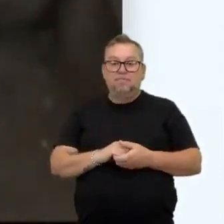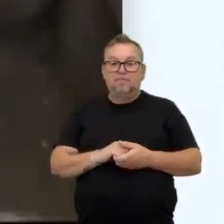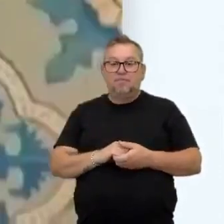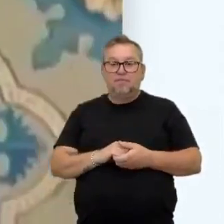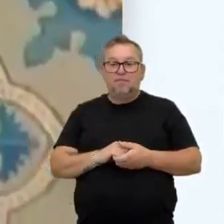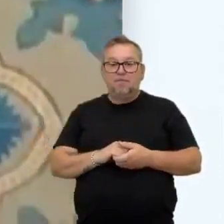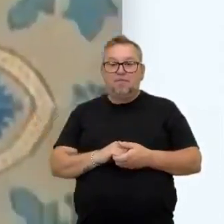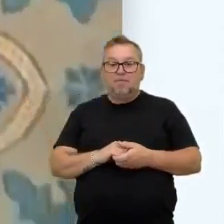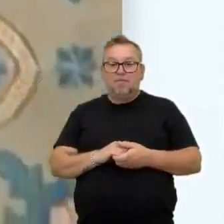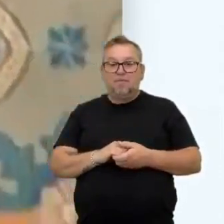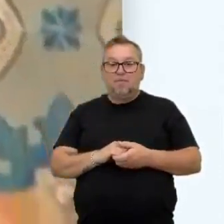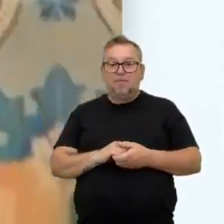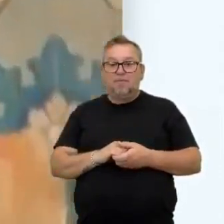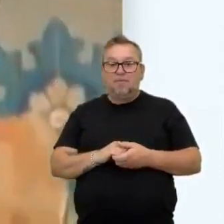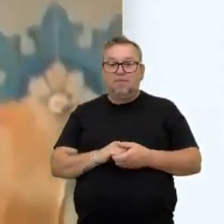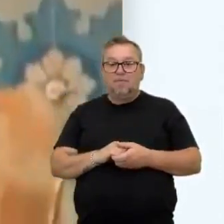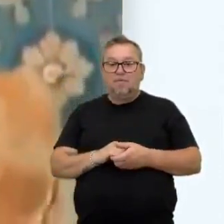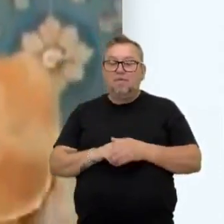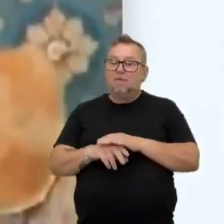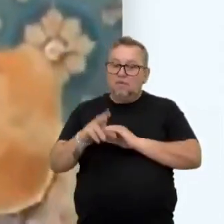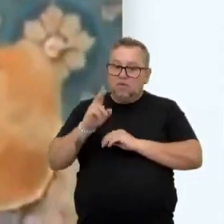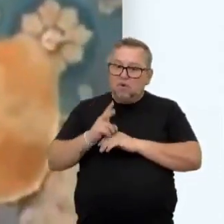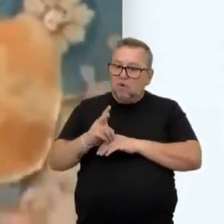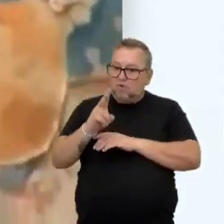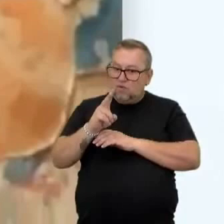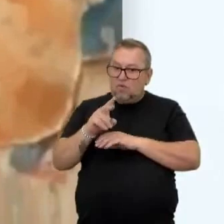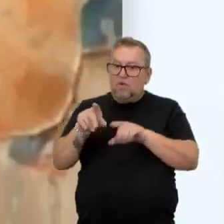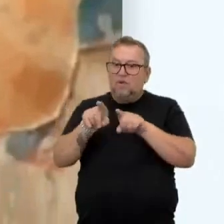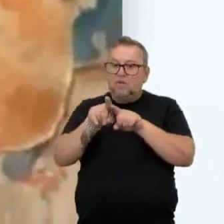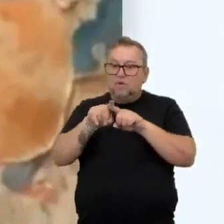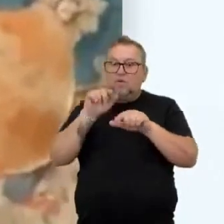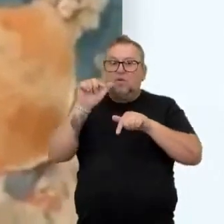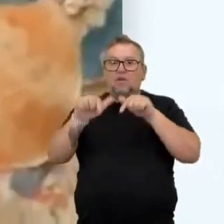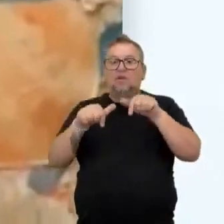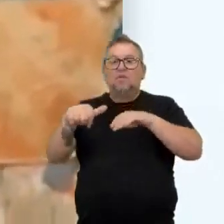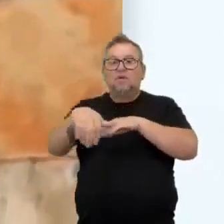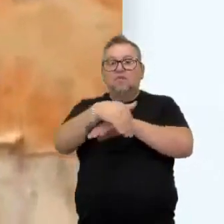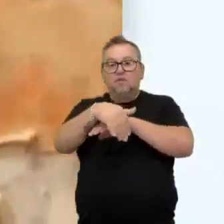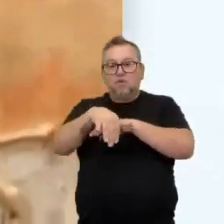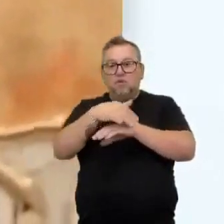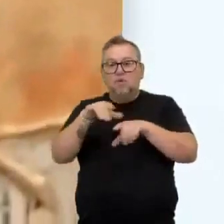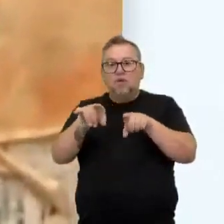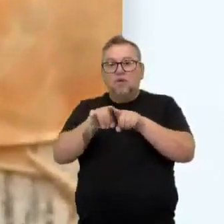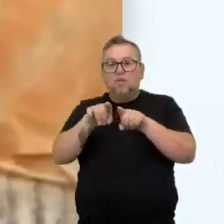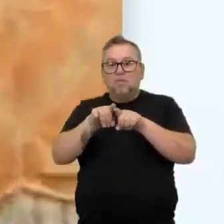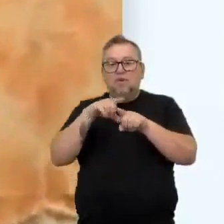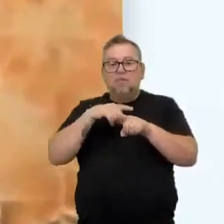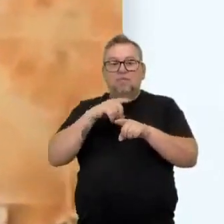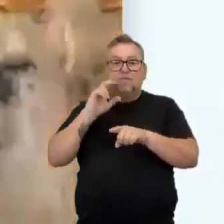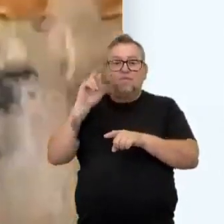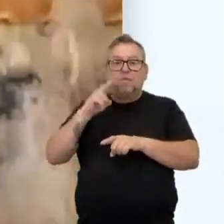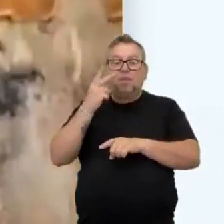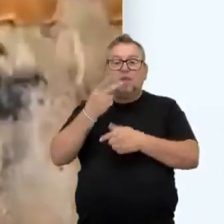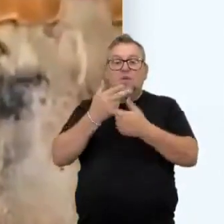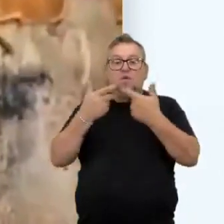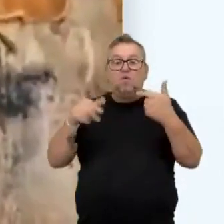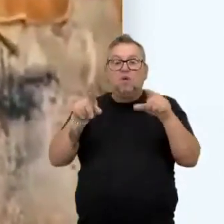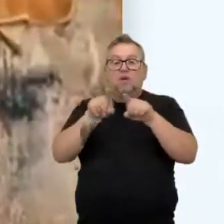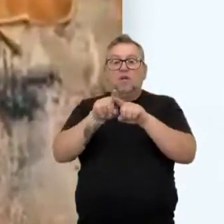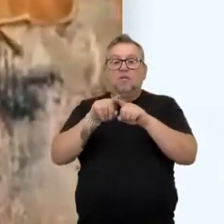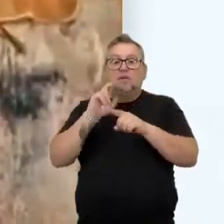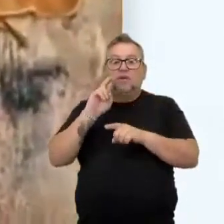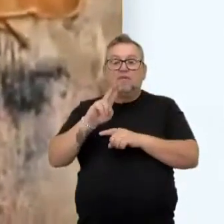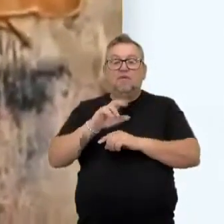continuou com a dinâmica dos trabalhos na rua, né? Aí essa soma dessas duas coisas, que é a